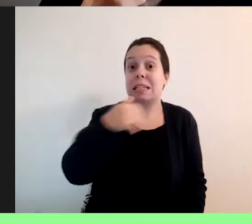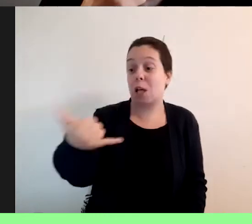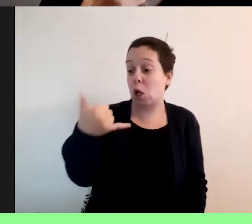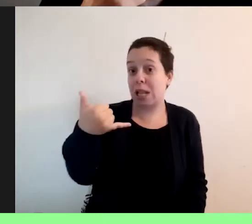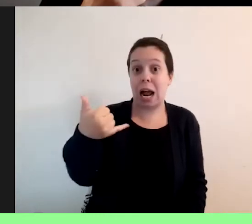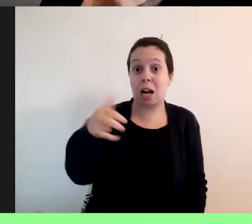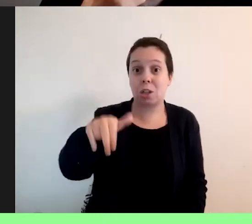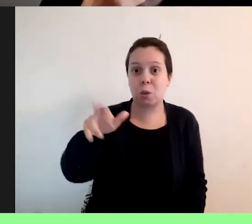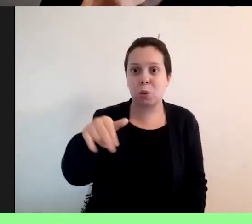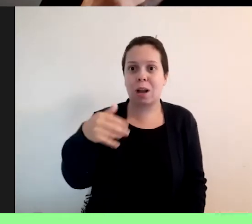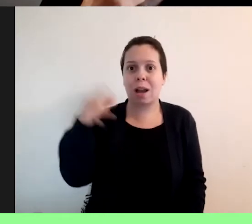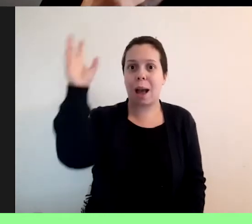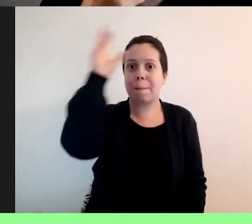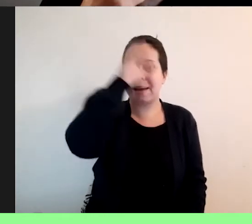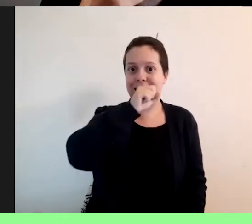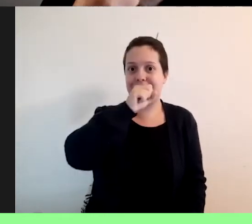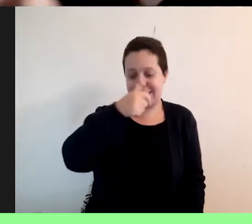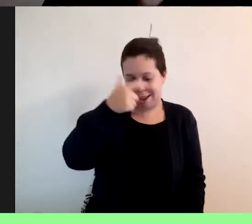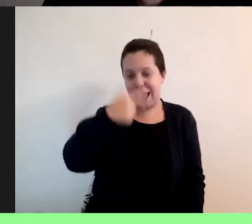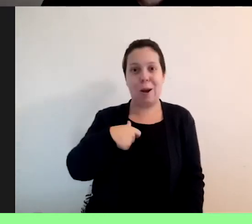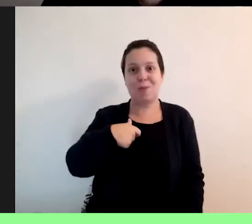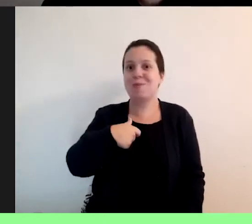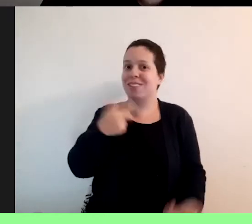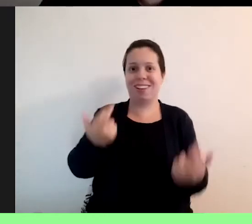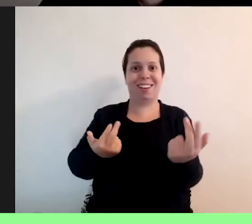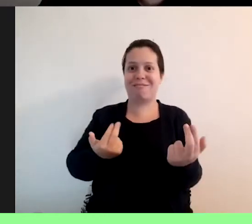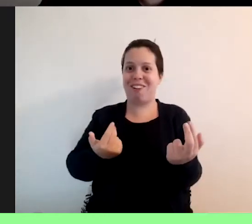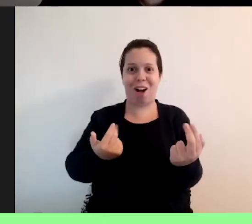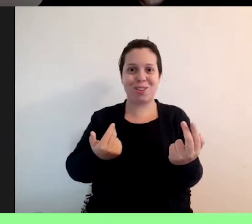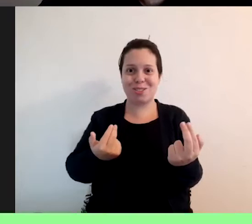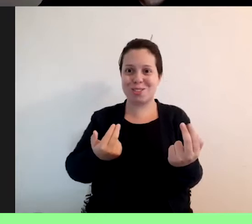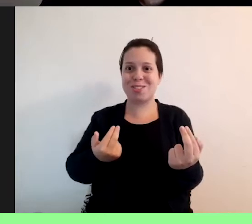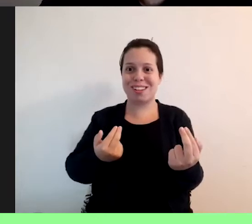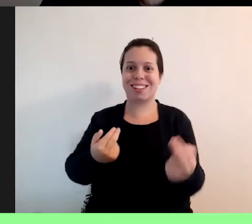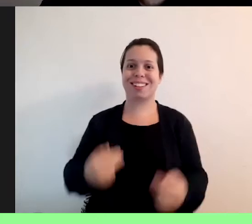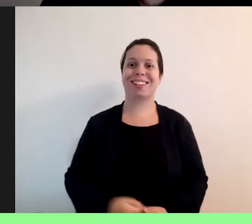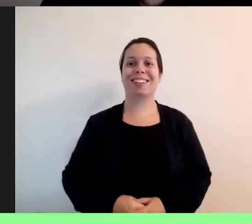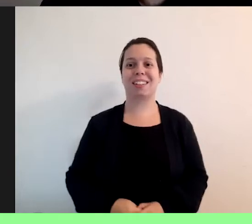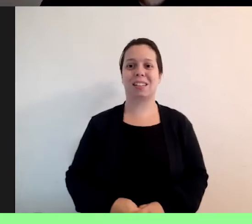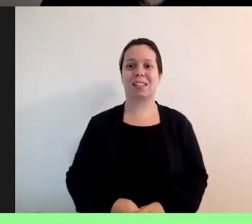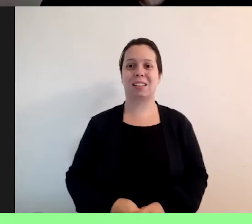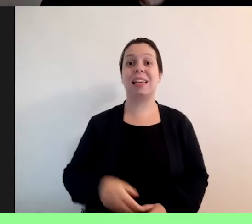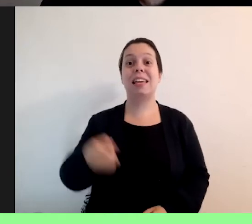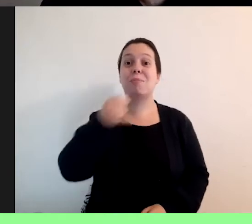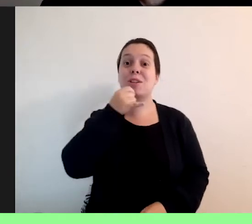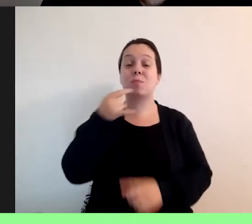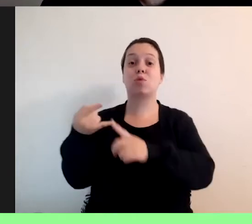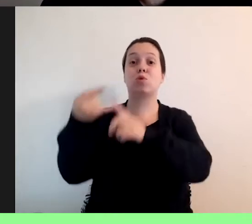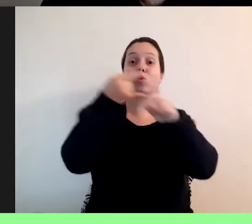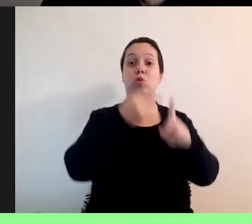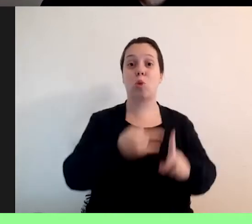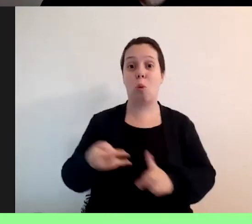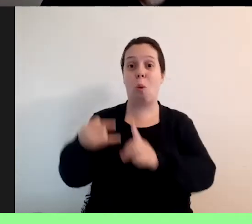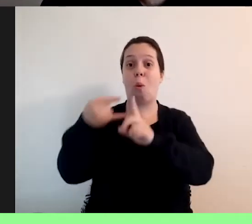coisa toda, eu tô desse jeito, assim. E essa questão até de zoom, o zoom não